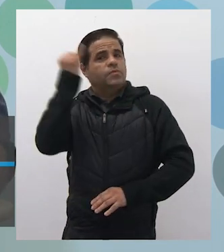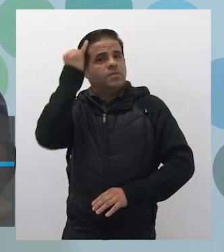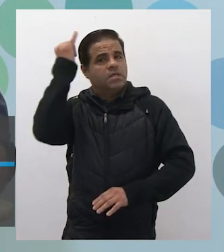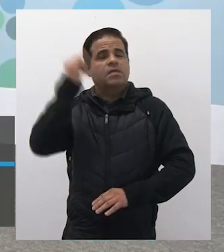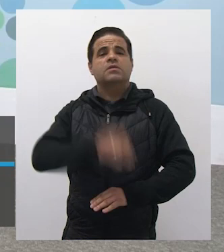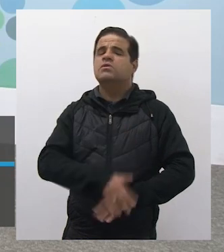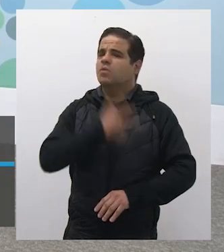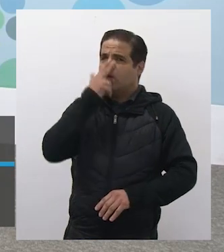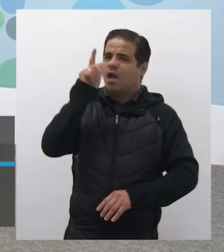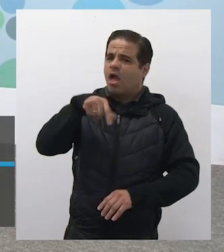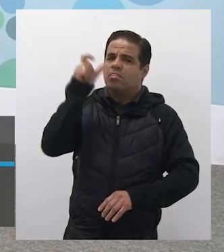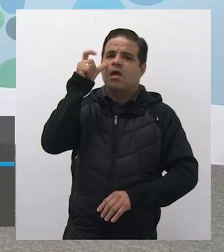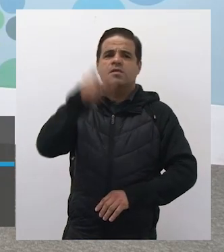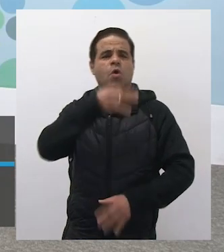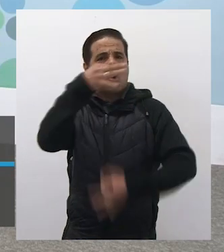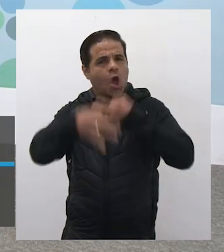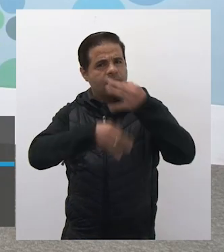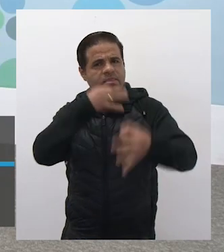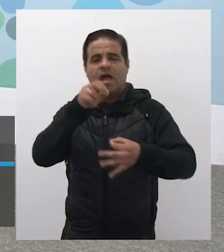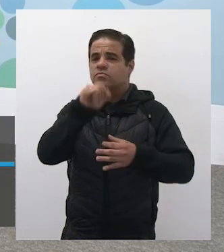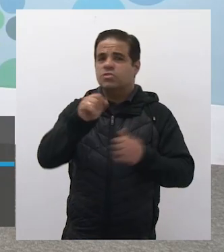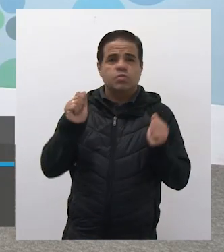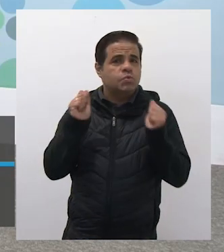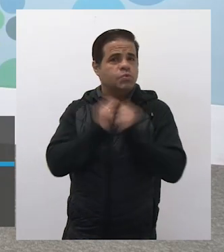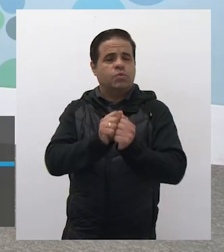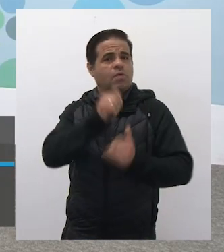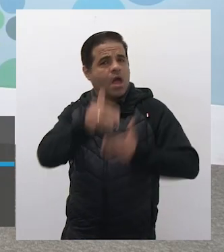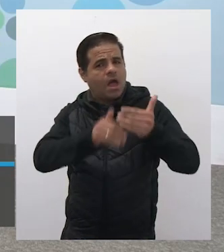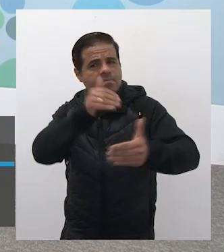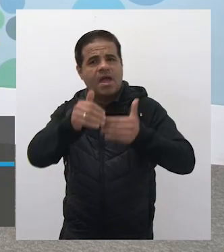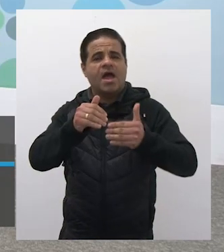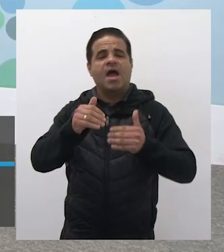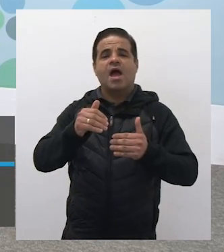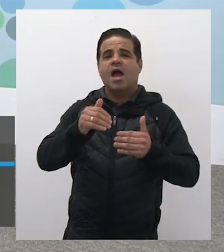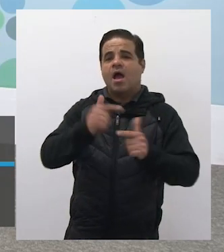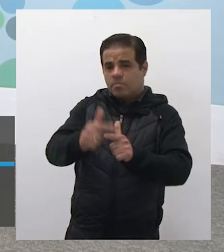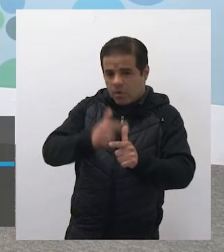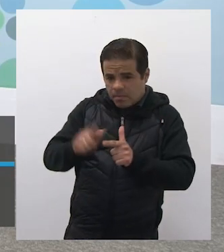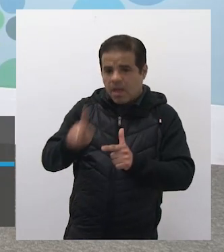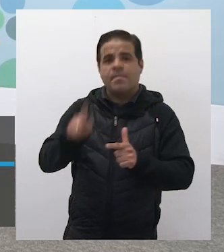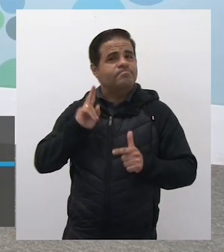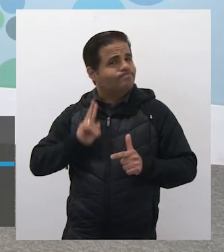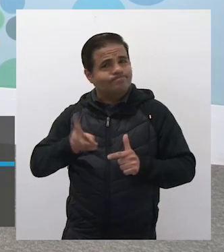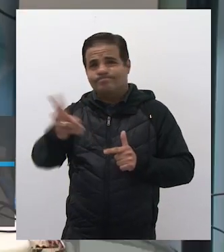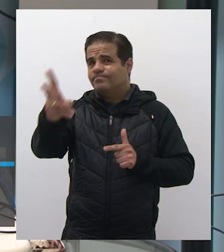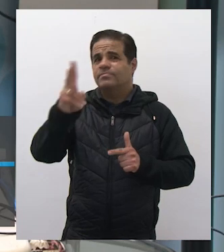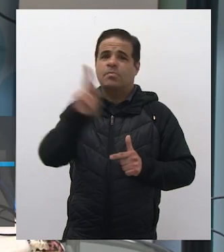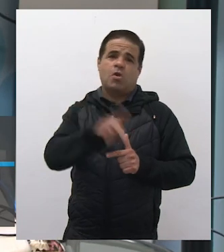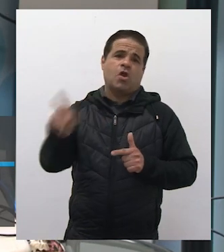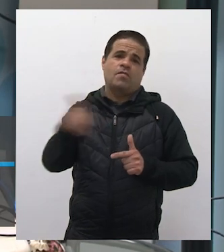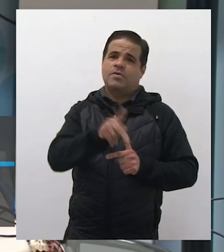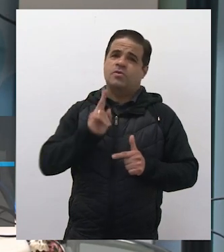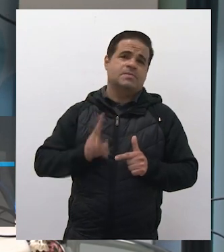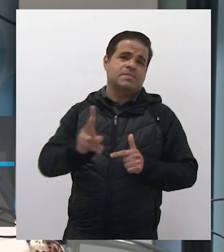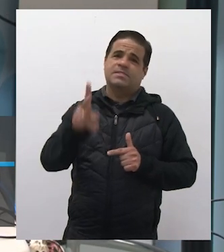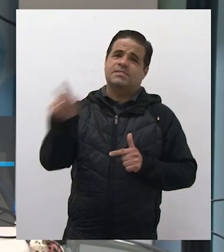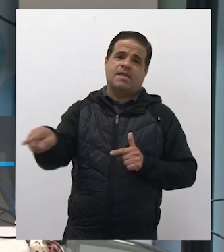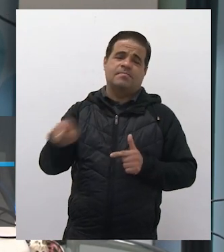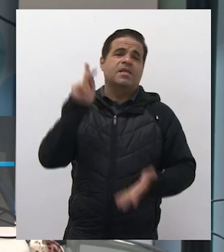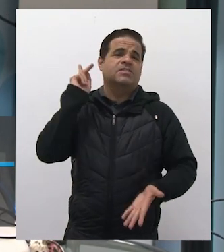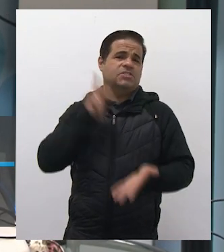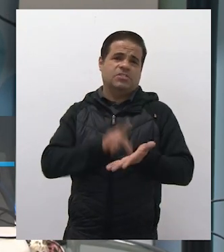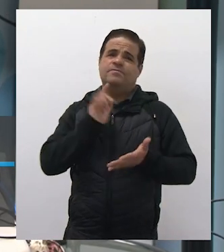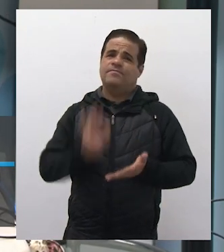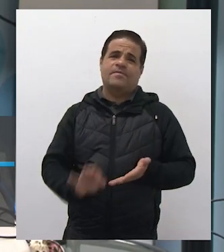Eu achei interessante um comentário que fala que se não caminharmos juntos, a raiz do problema será sempre o professor. De